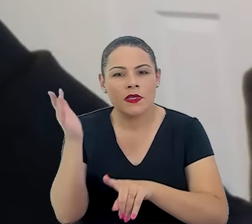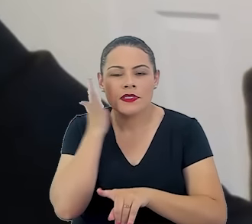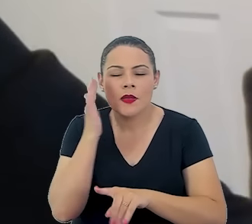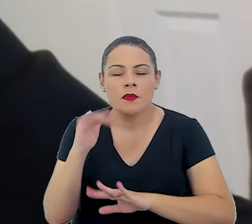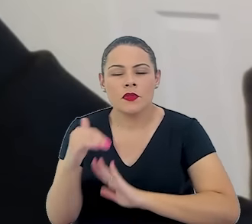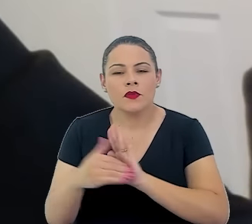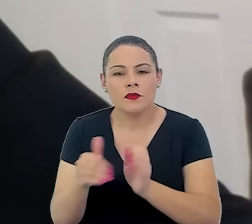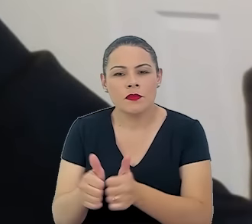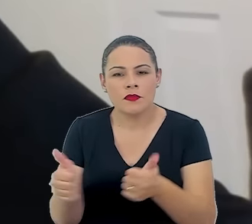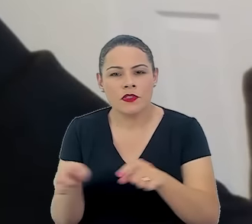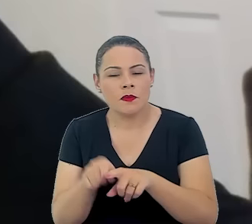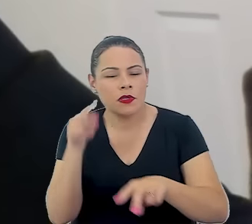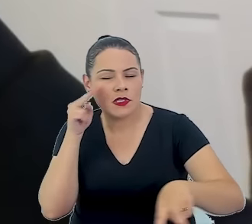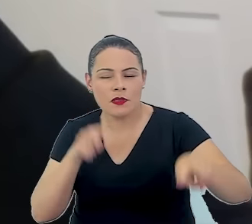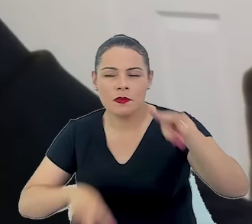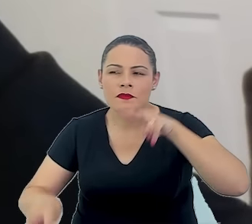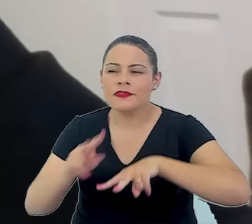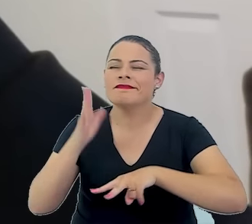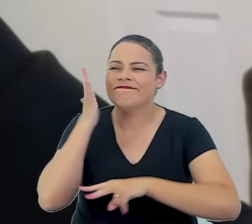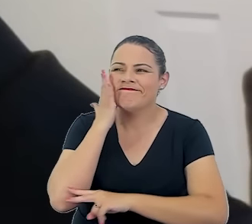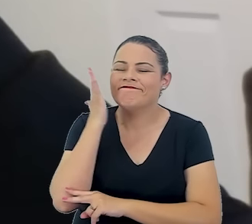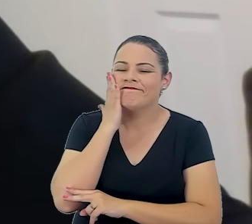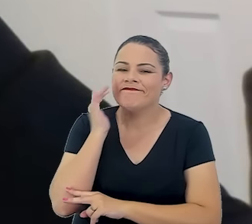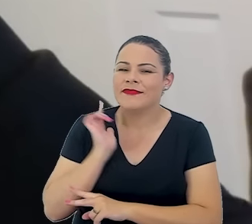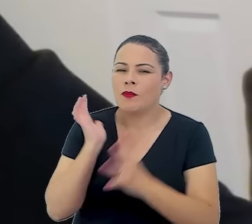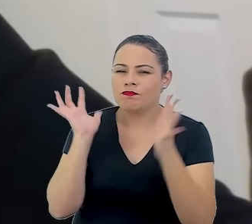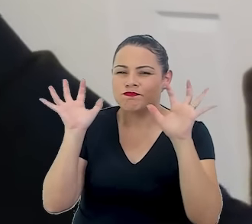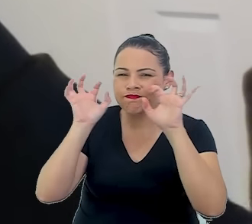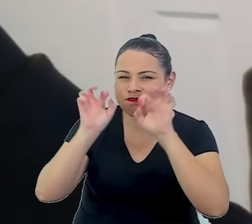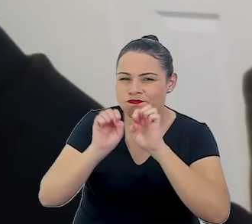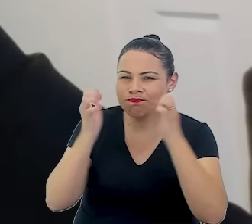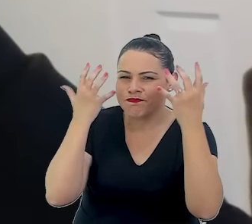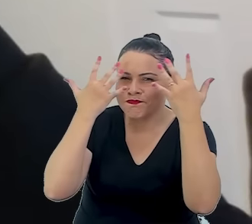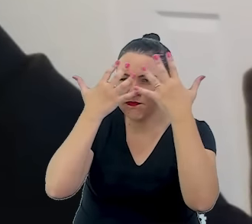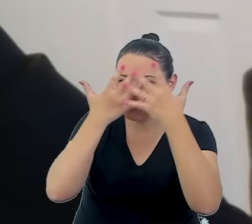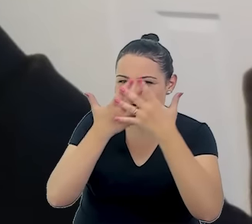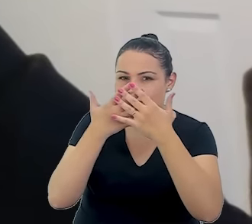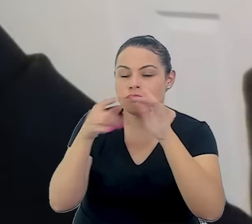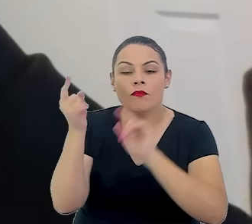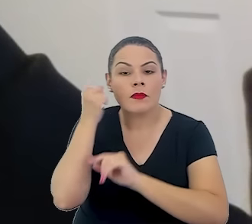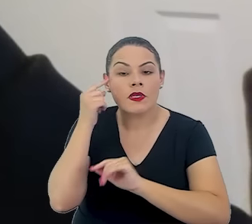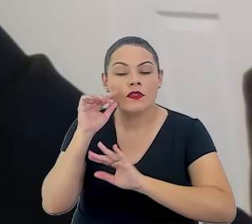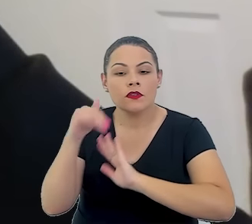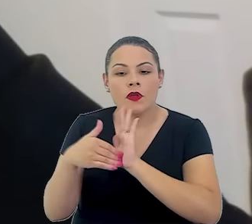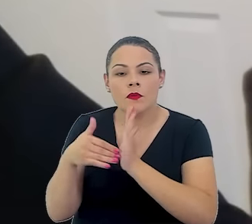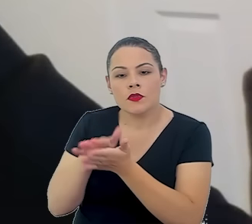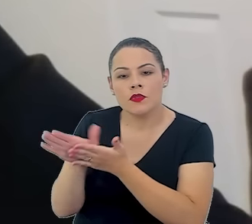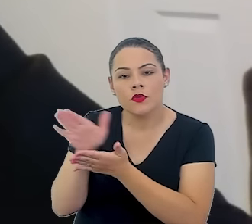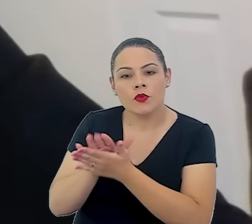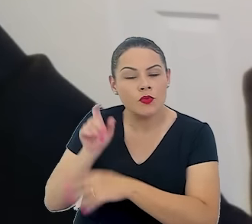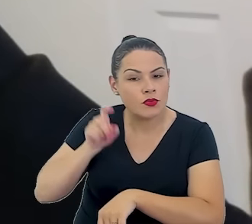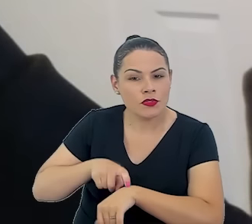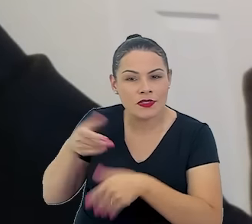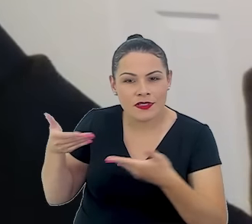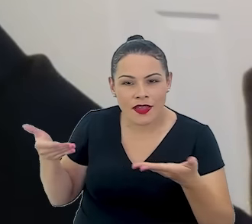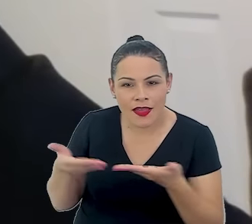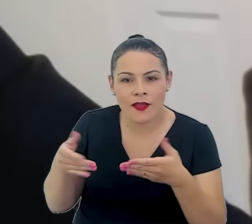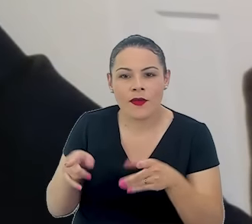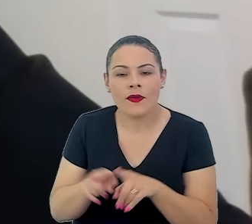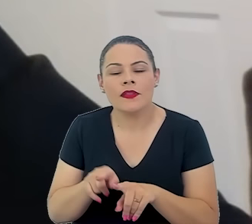benefícios eu tô com Rodrigo que é uma visão ainda muito milpe a pensar só naquele custo imediato